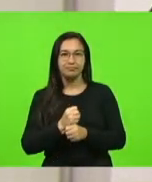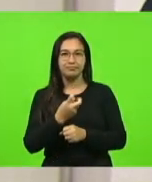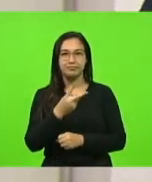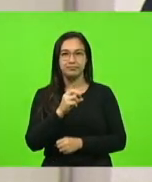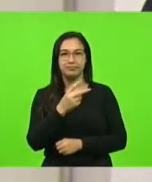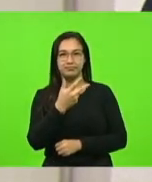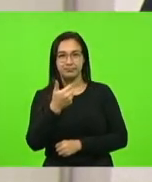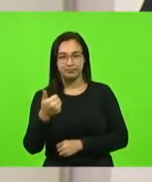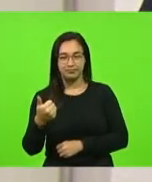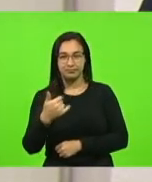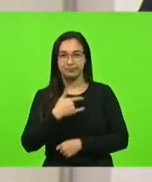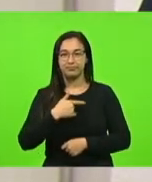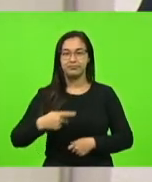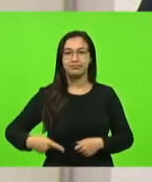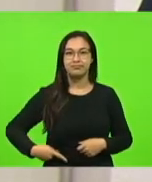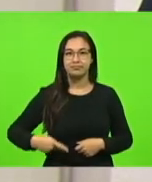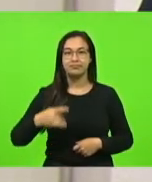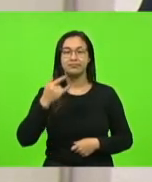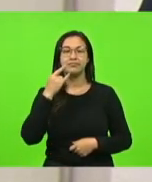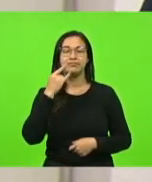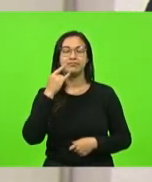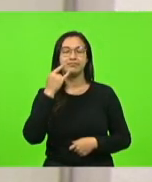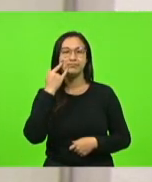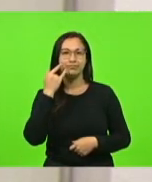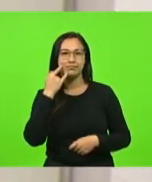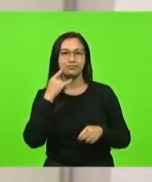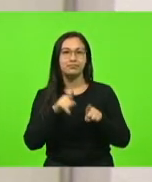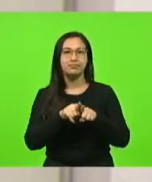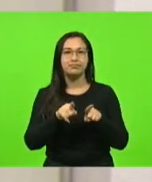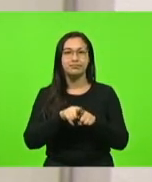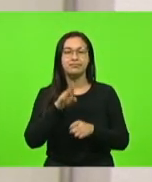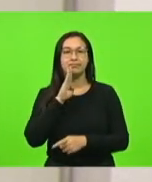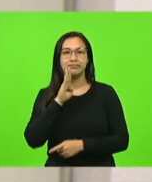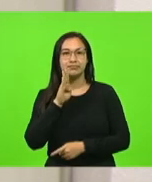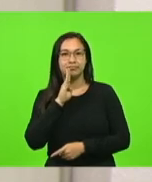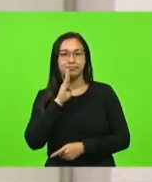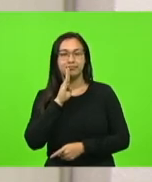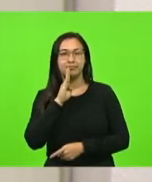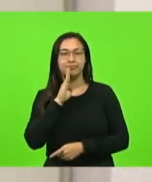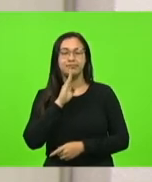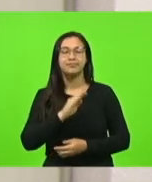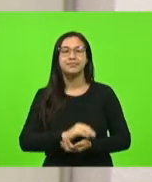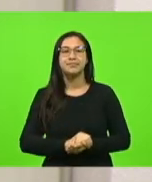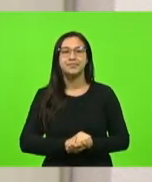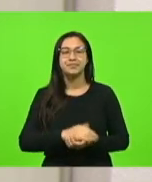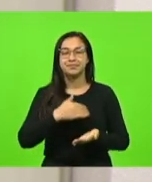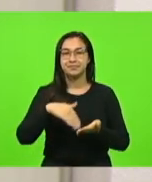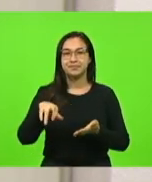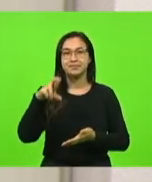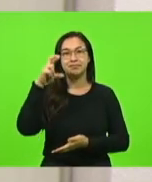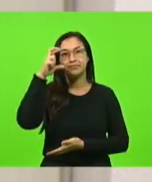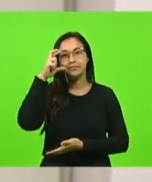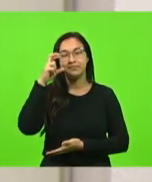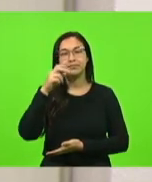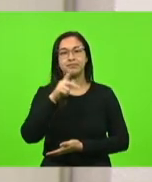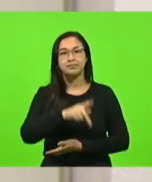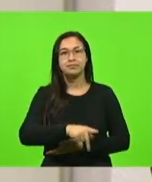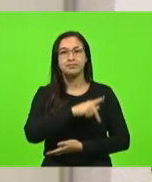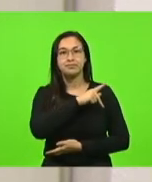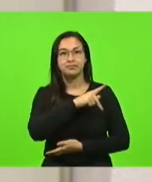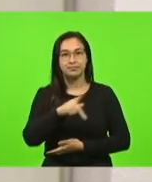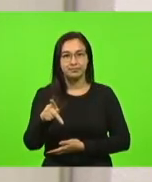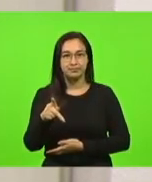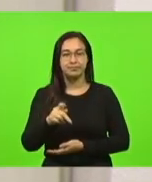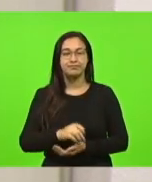Presidência, deputado Mauro de Nadal, Nilson Berlanda e Kennedy Nunes. Secretaria, deputado Ricardo Alba e padre Pedro Baldiceira.